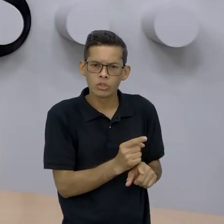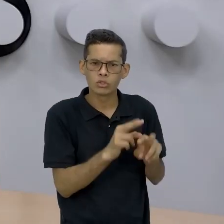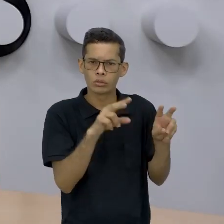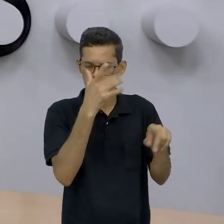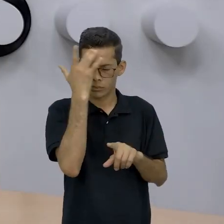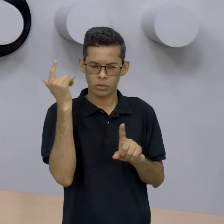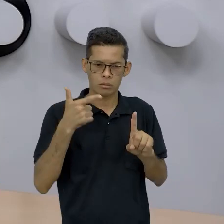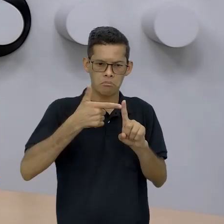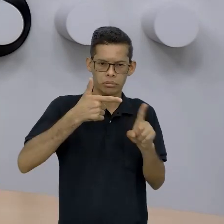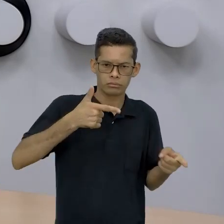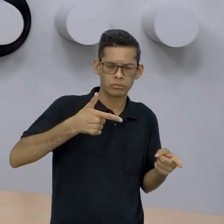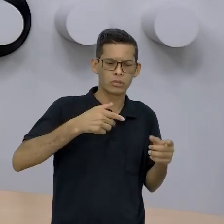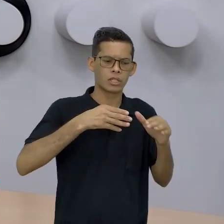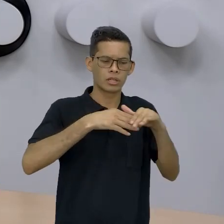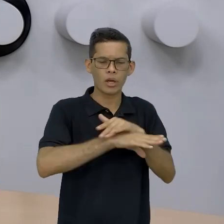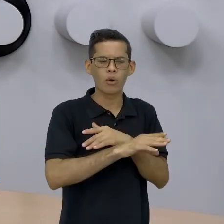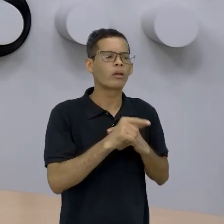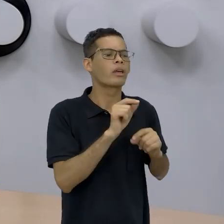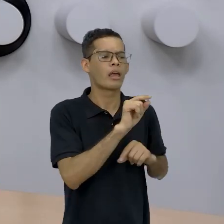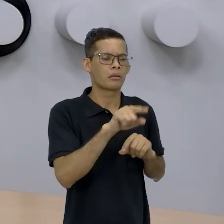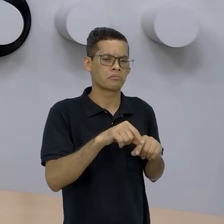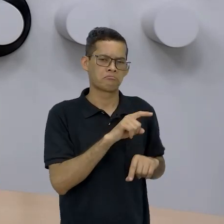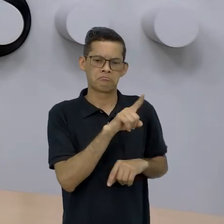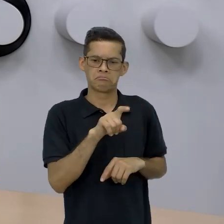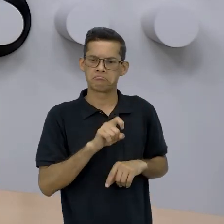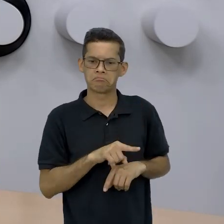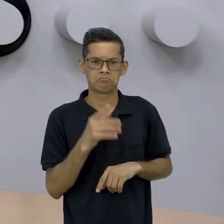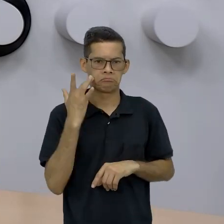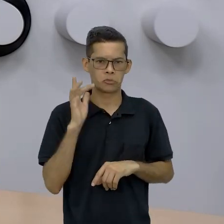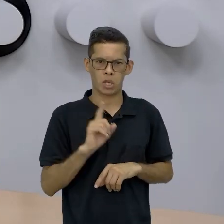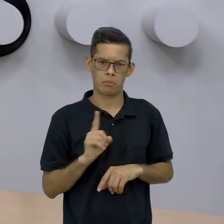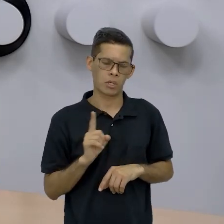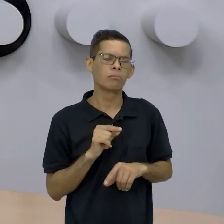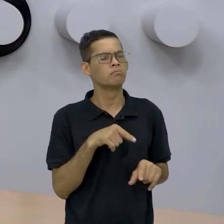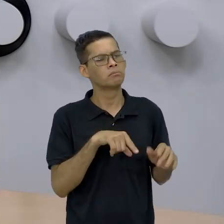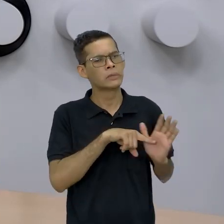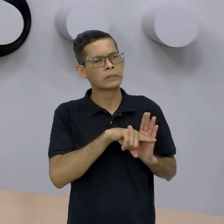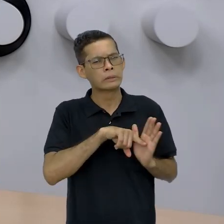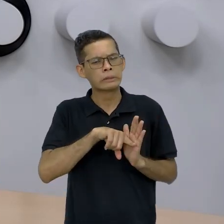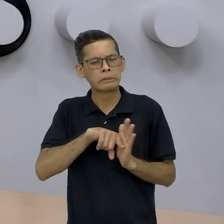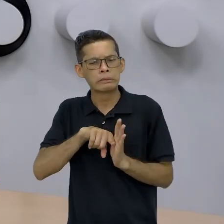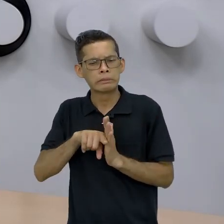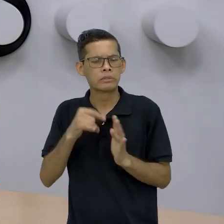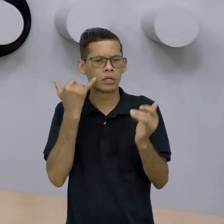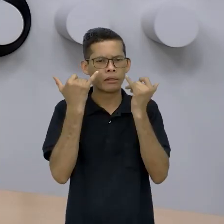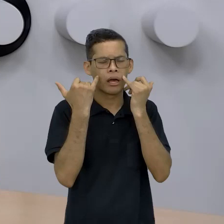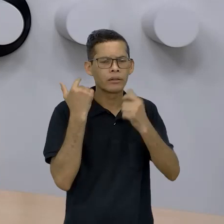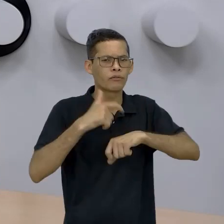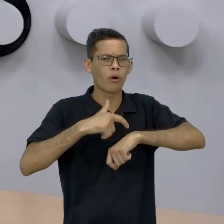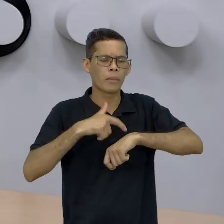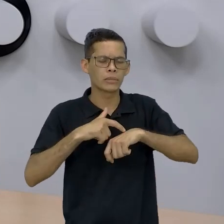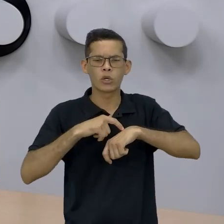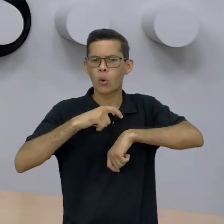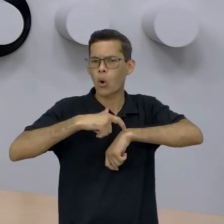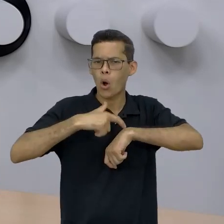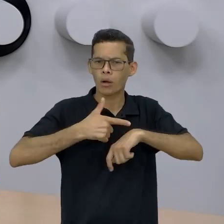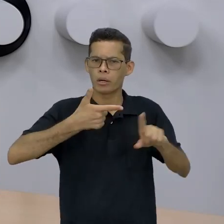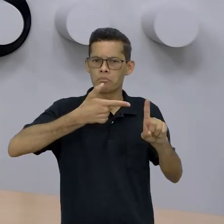indigente. O fato dela saber, ter dados do horário, de como